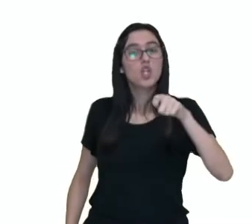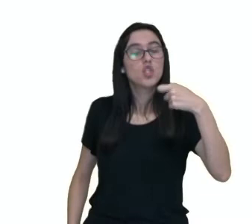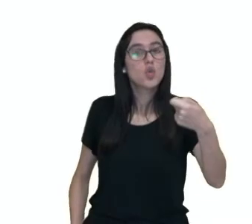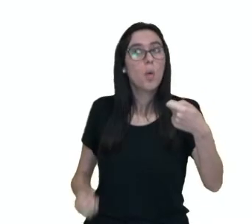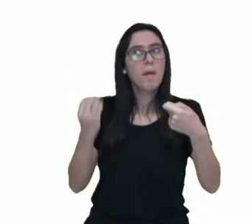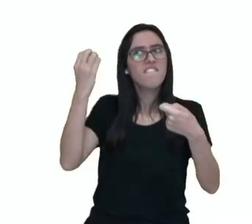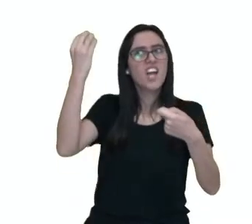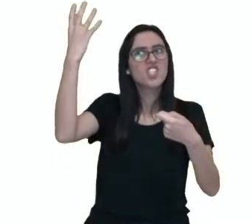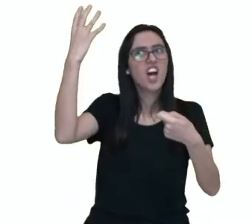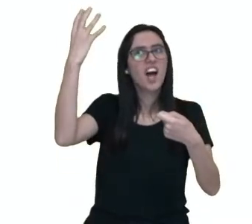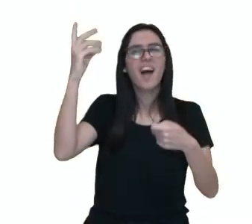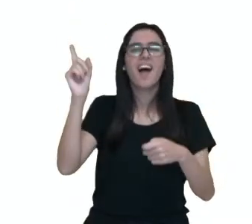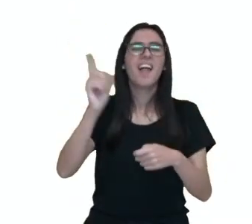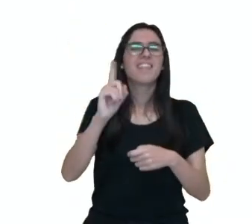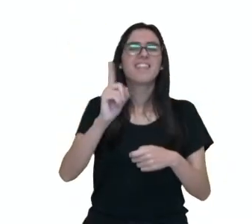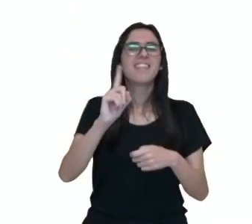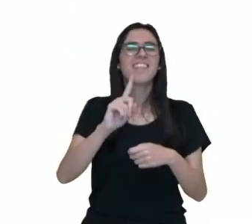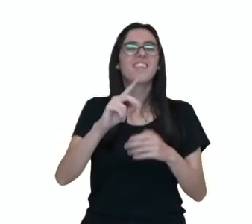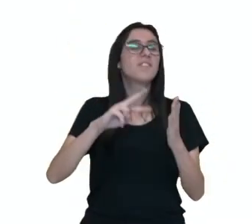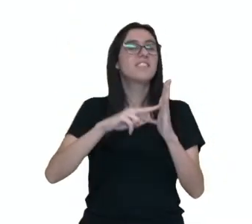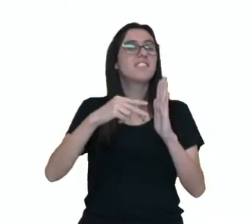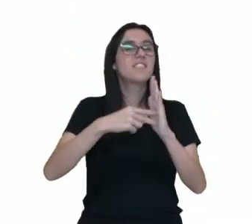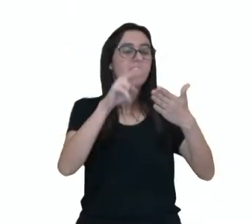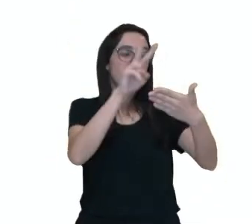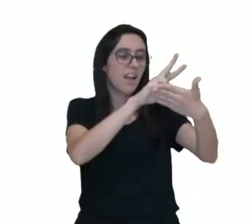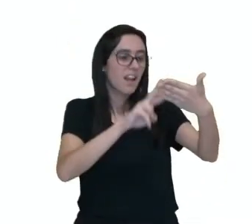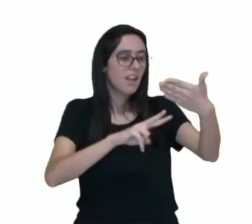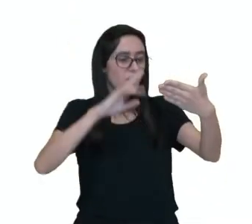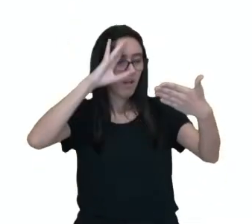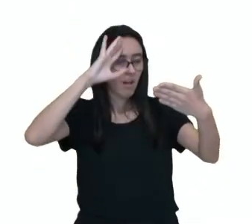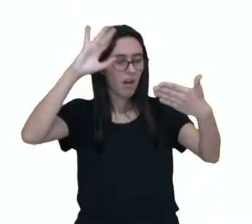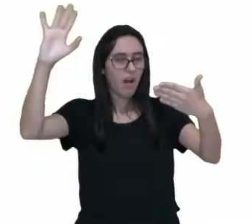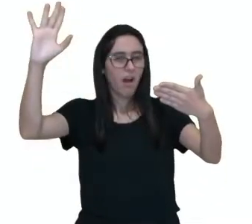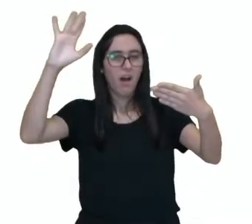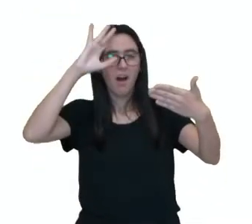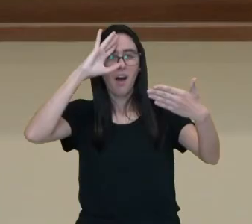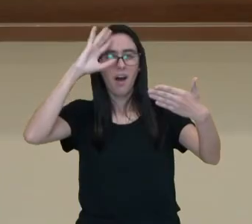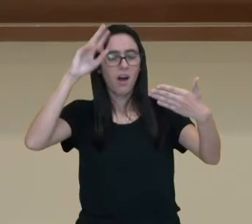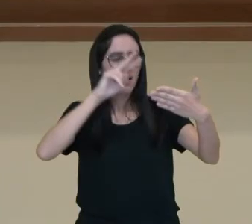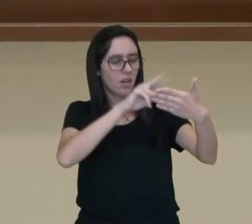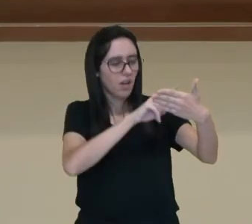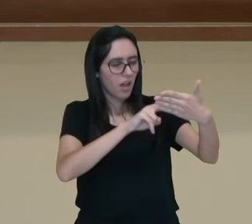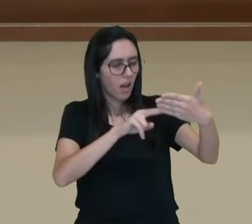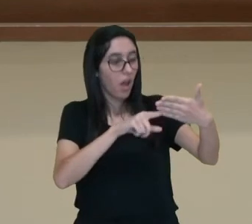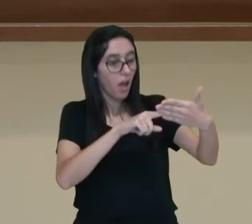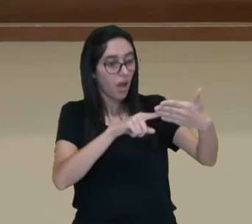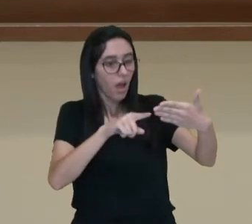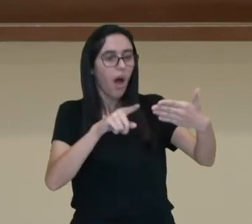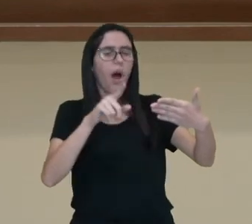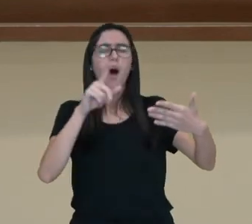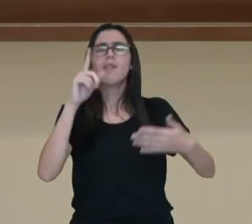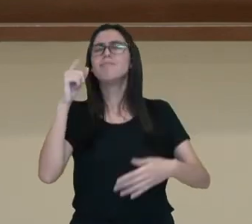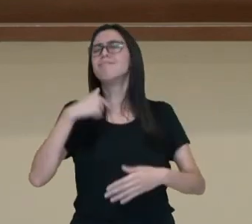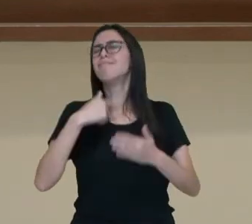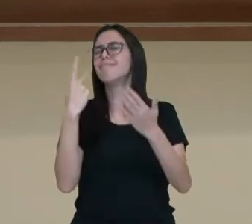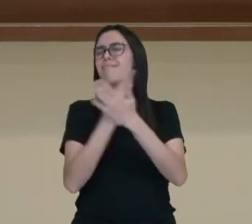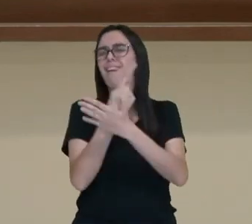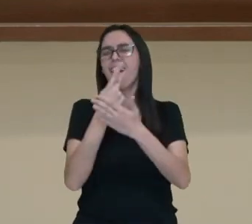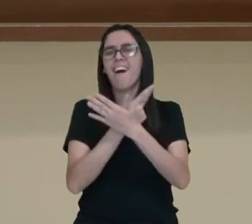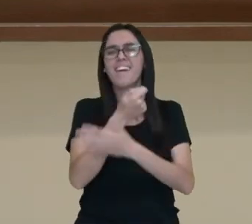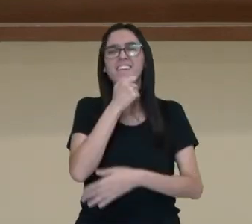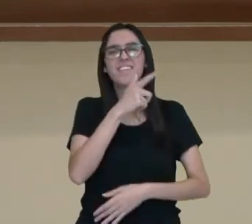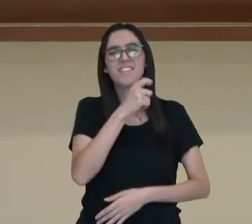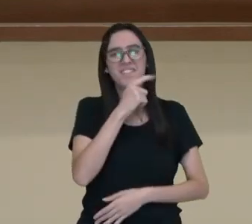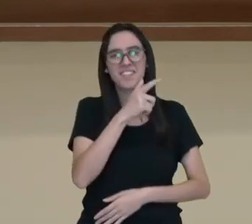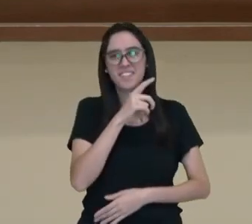no último a gente descobriu que, na verdade, ele fala de leitura. A quebra da expectativa foi o que gerou o humor